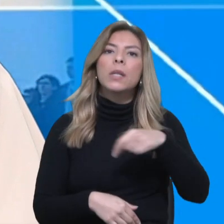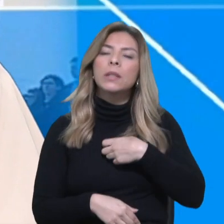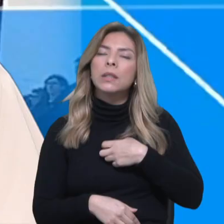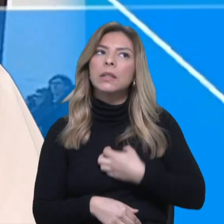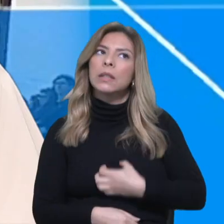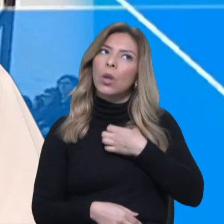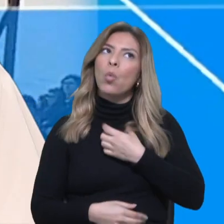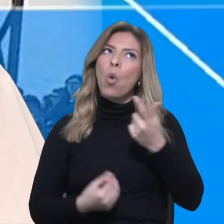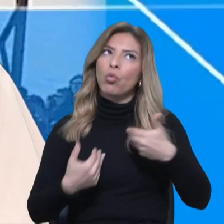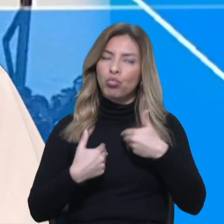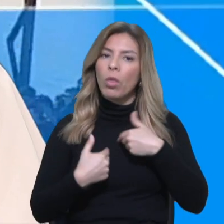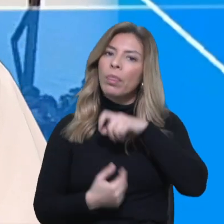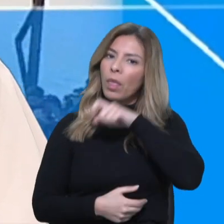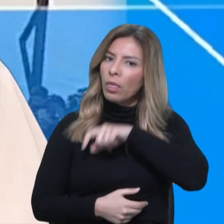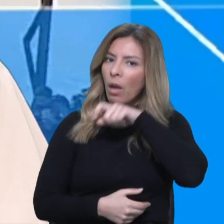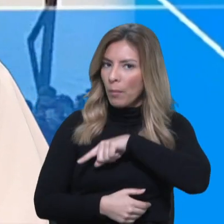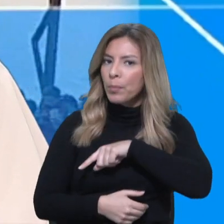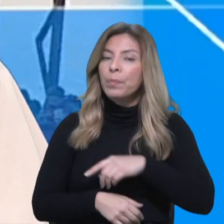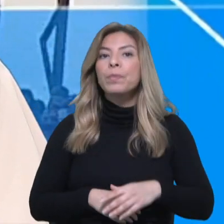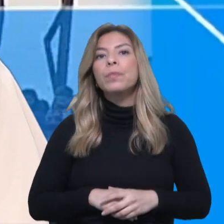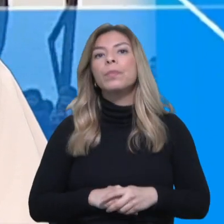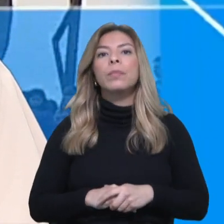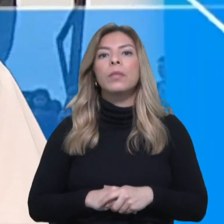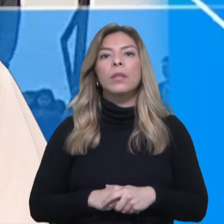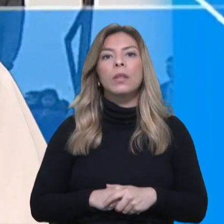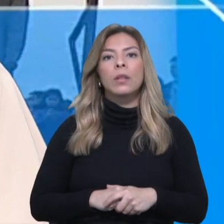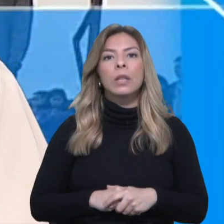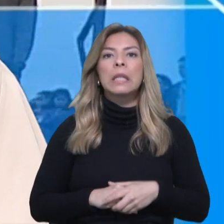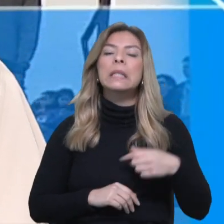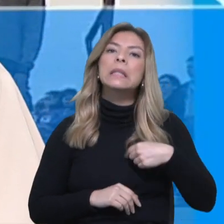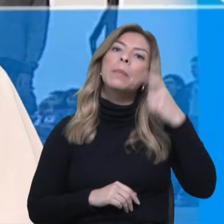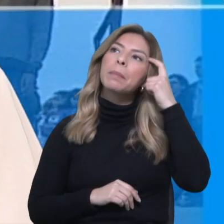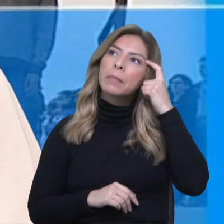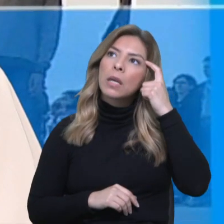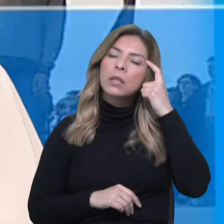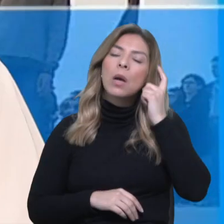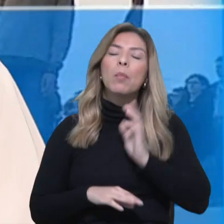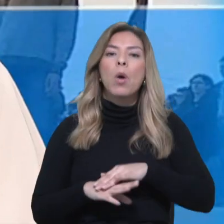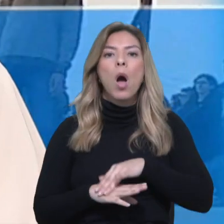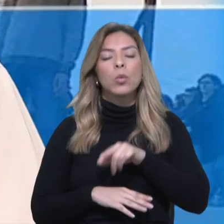a vivenciar este Evangelho. Também pensar e referir também a